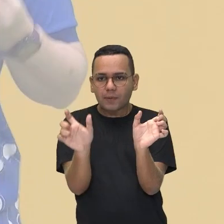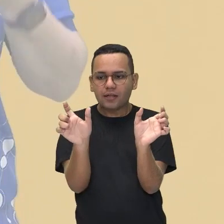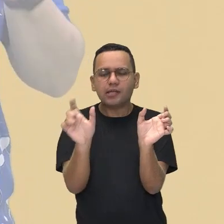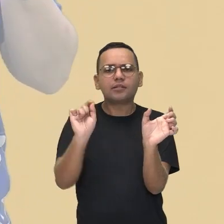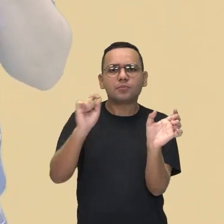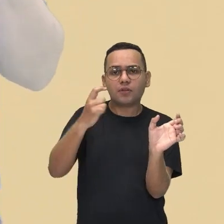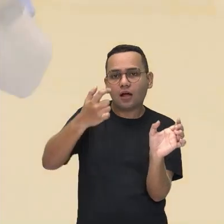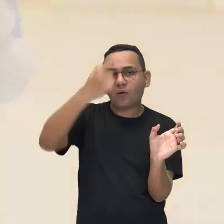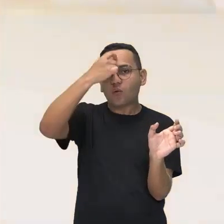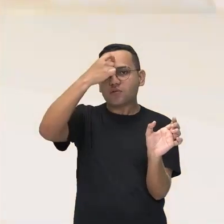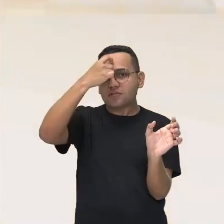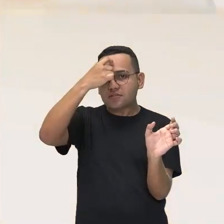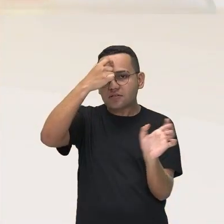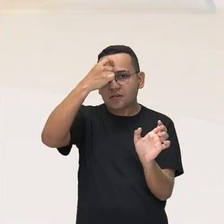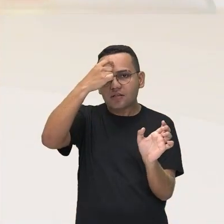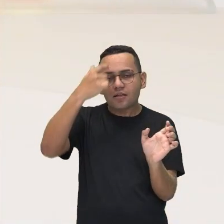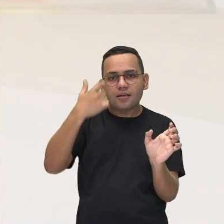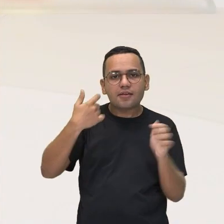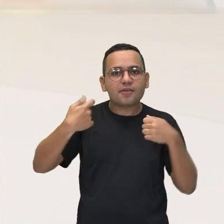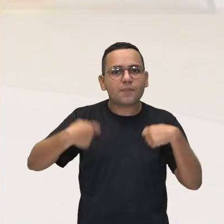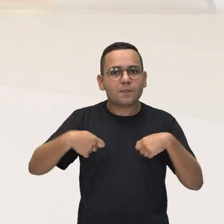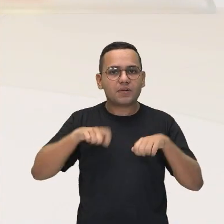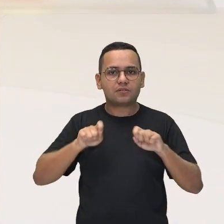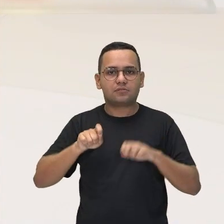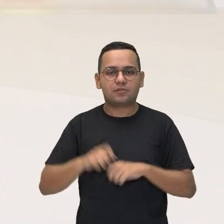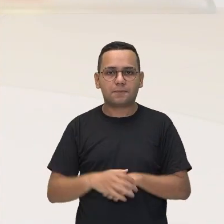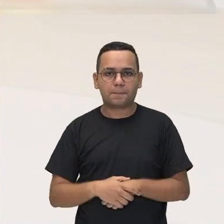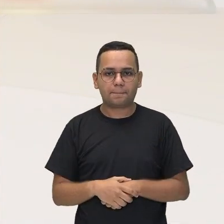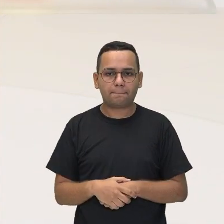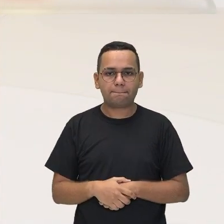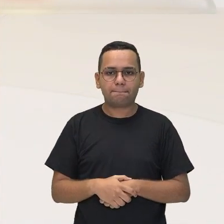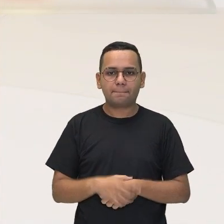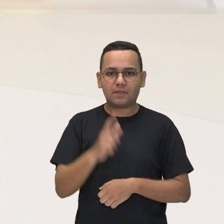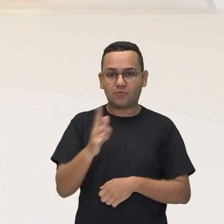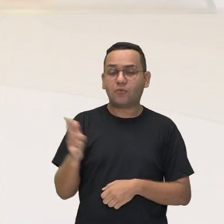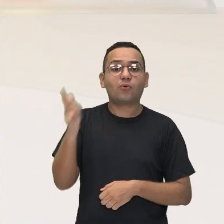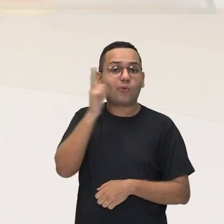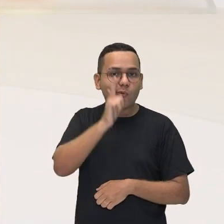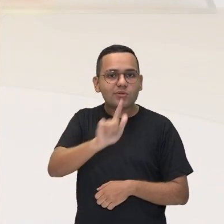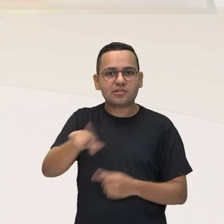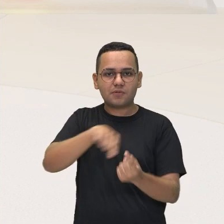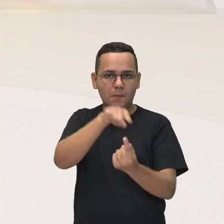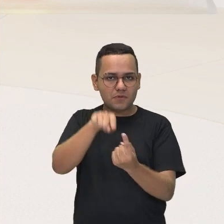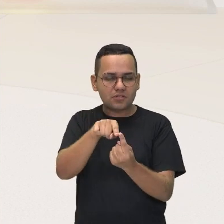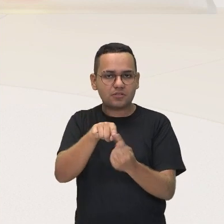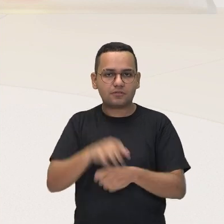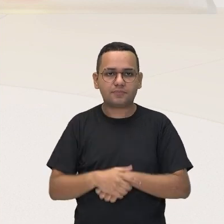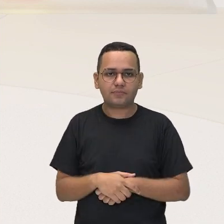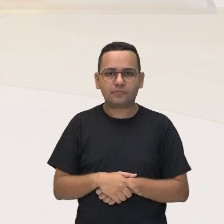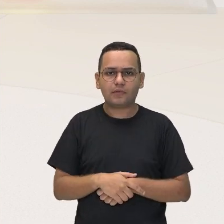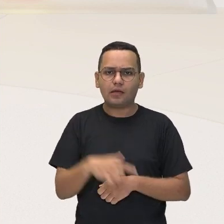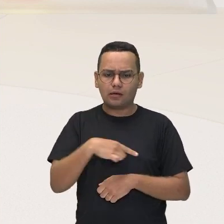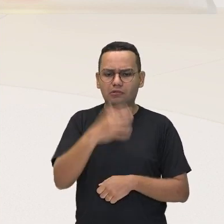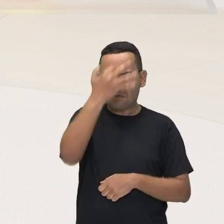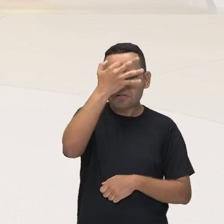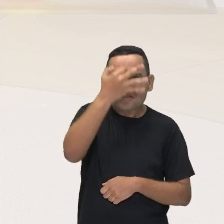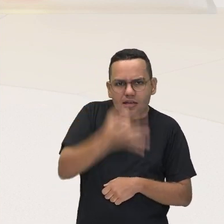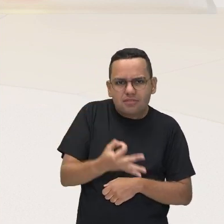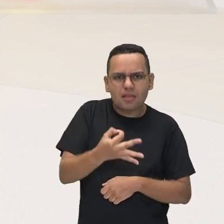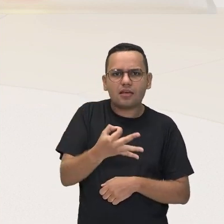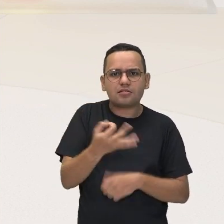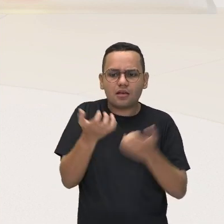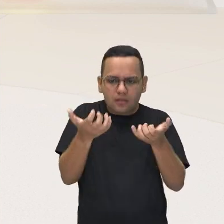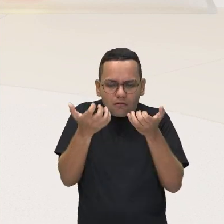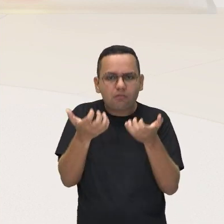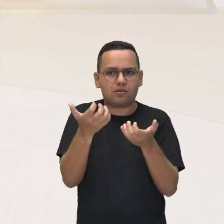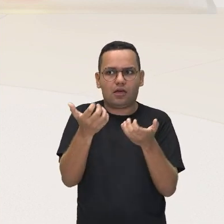conscientes de que eu vou conseguir. Porque eu sou confiante, eu sou determinada. Eu vou conseguir, porque